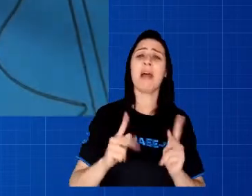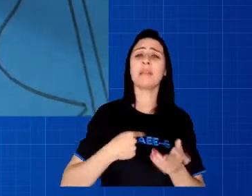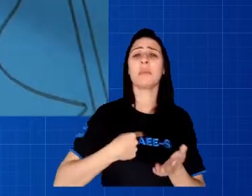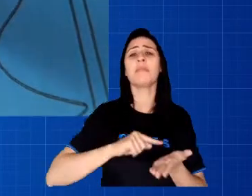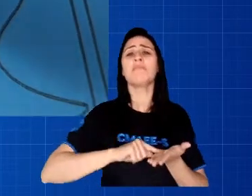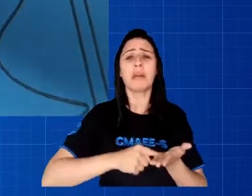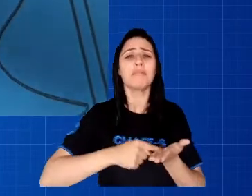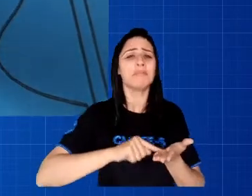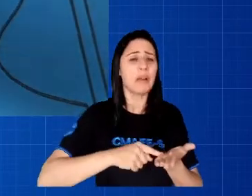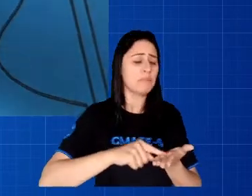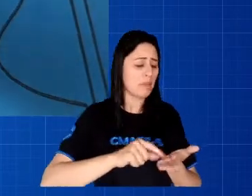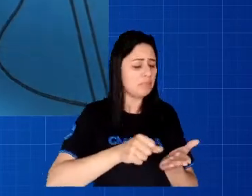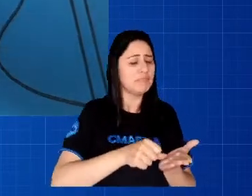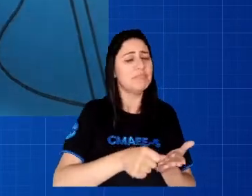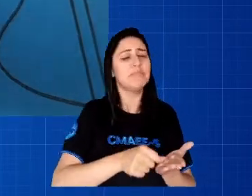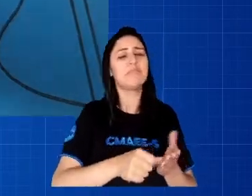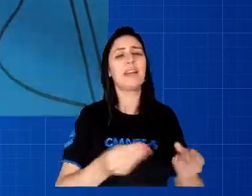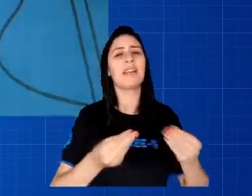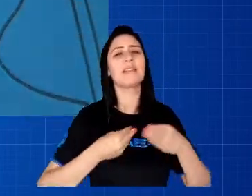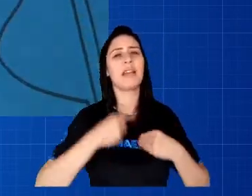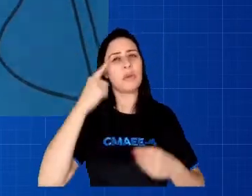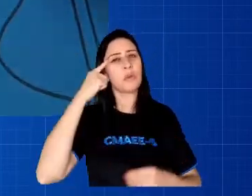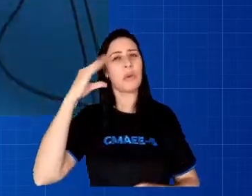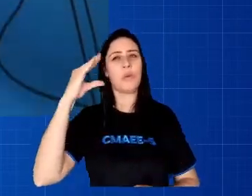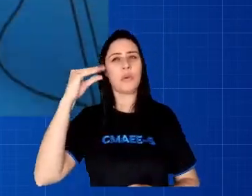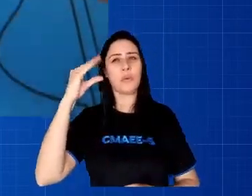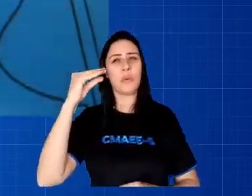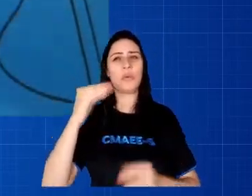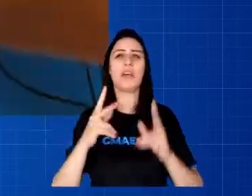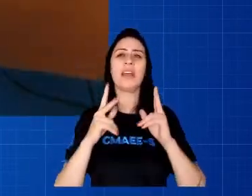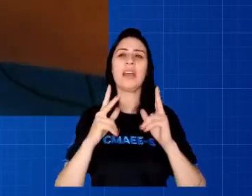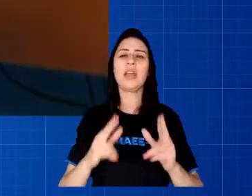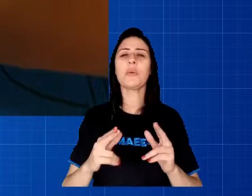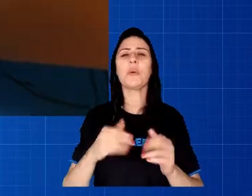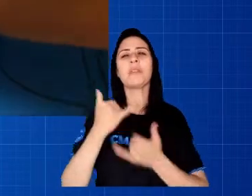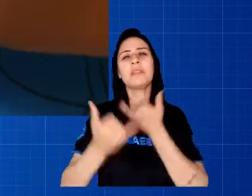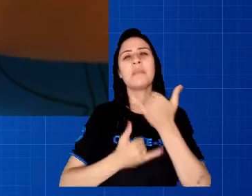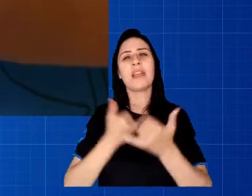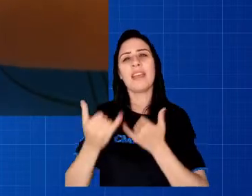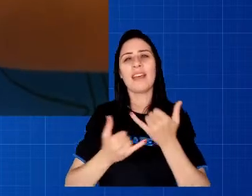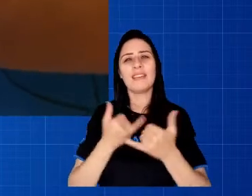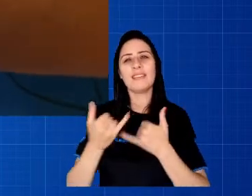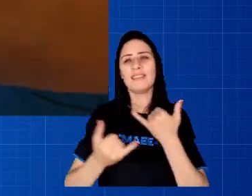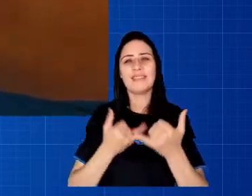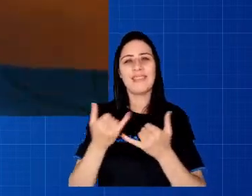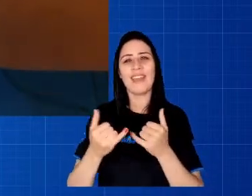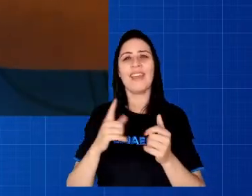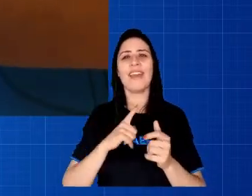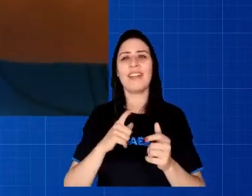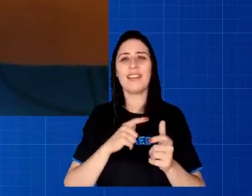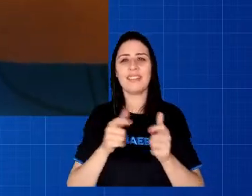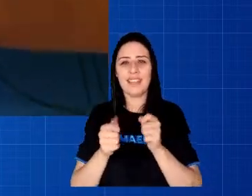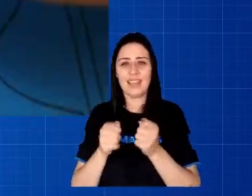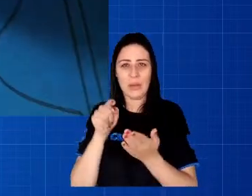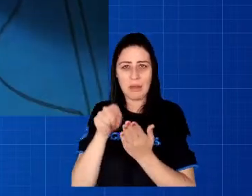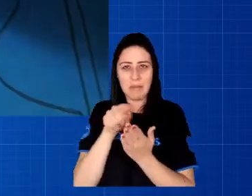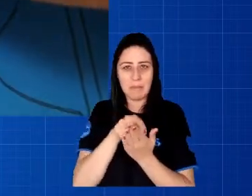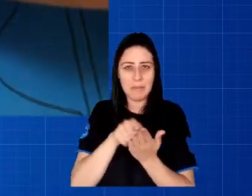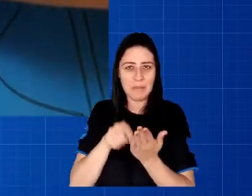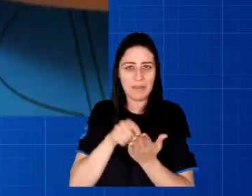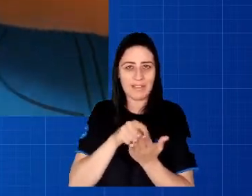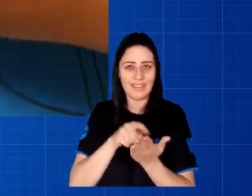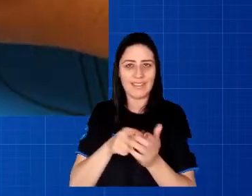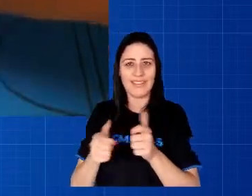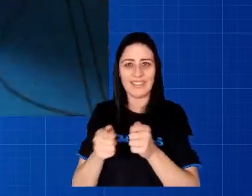quebra da casca do ovo, como os famosos Poppets, os brinquedos que estão na moda, né? São